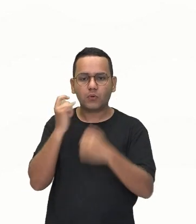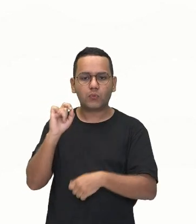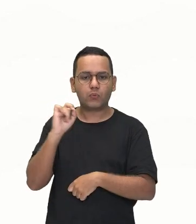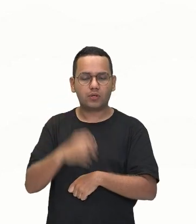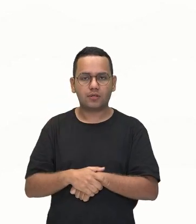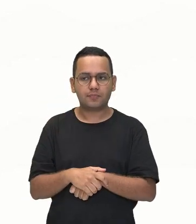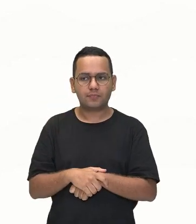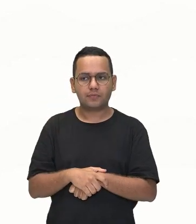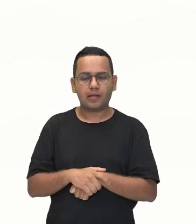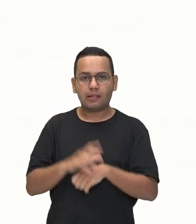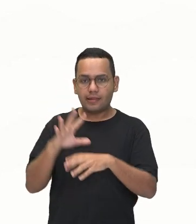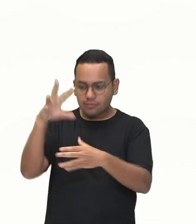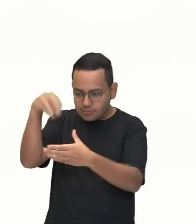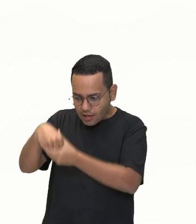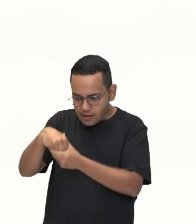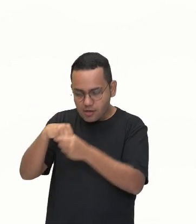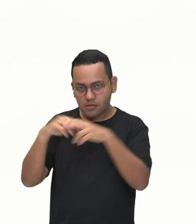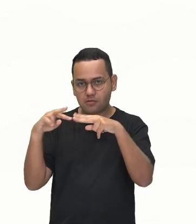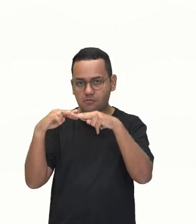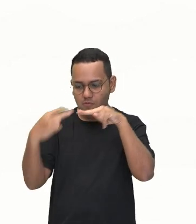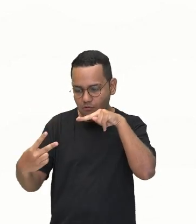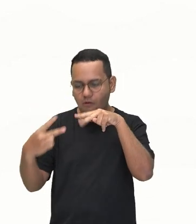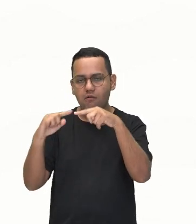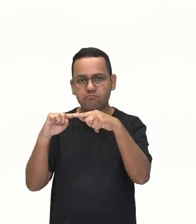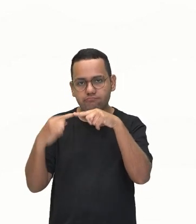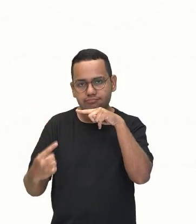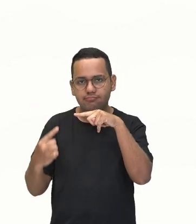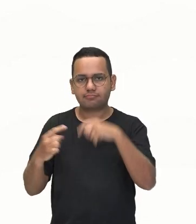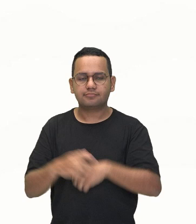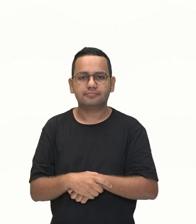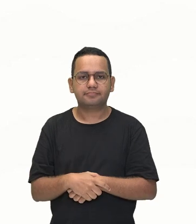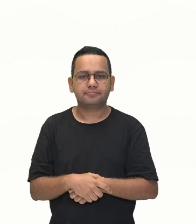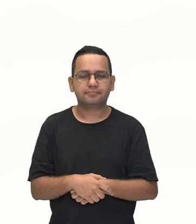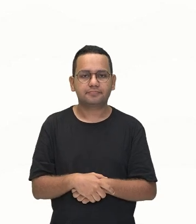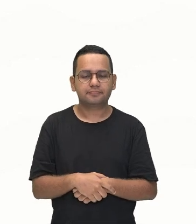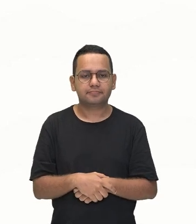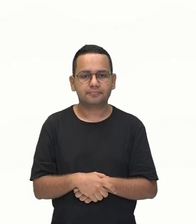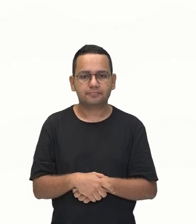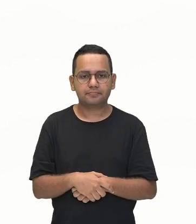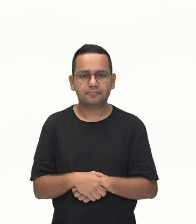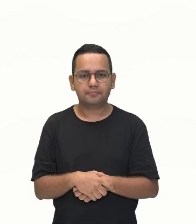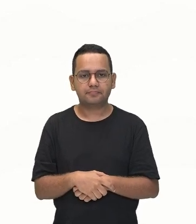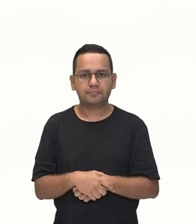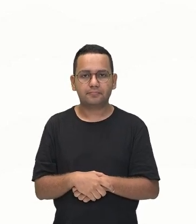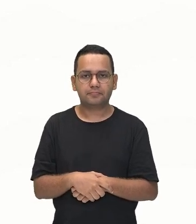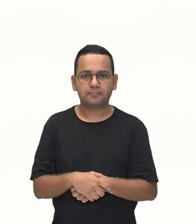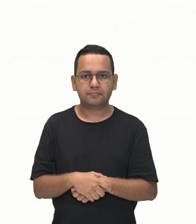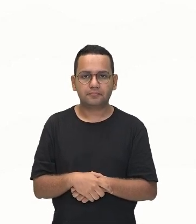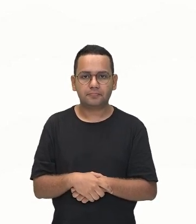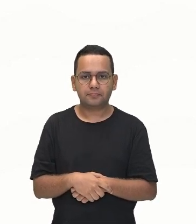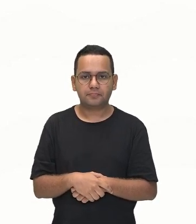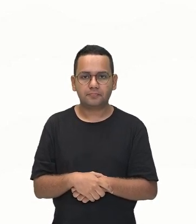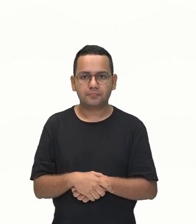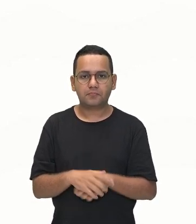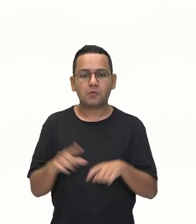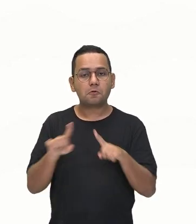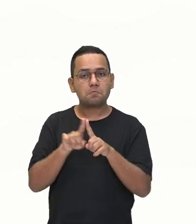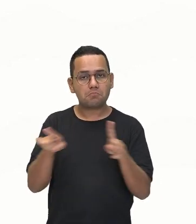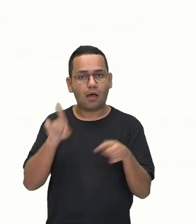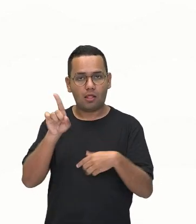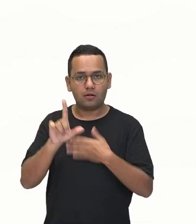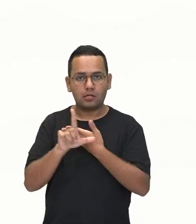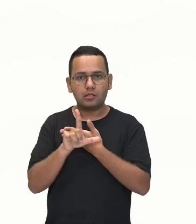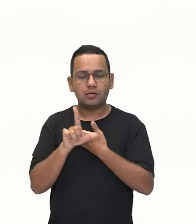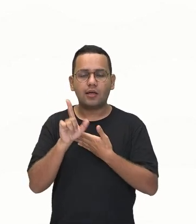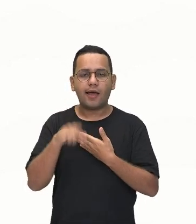informação genética, lá no código genético. Tá? Então, aí são embora o lamarckismo ele iniciou com